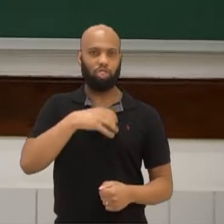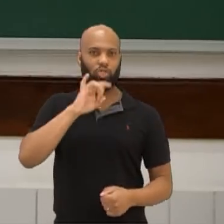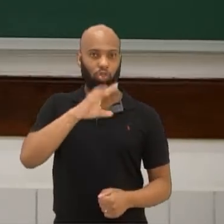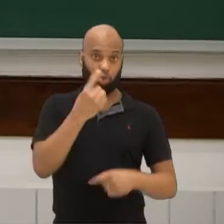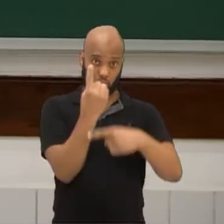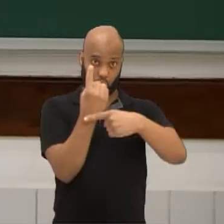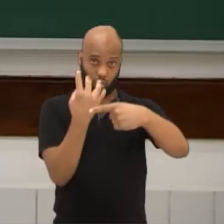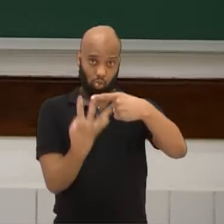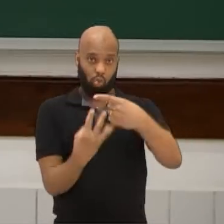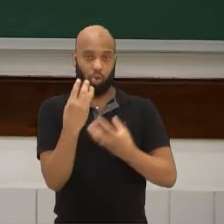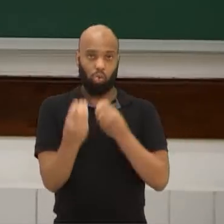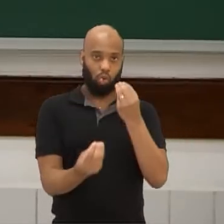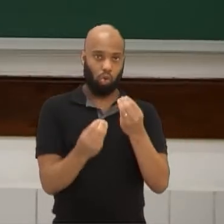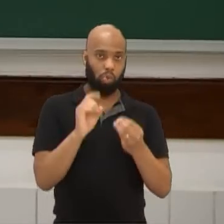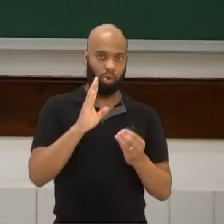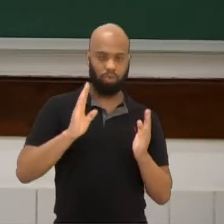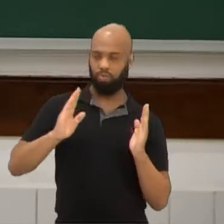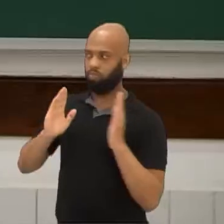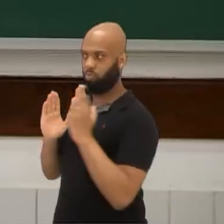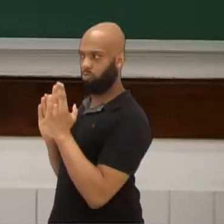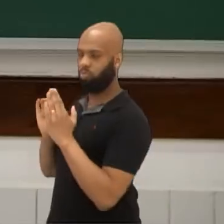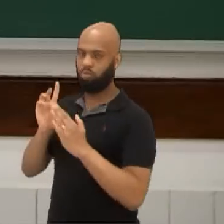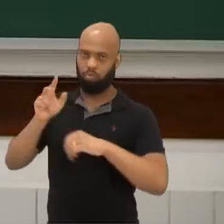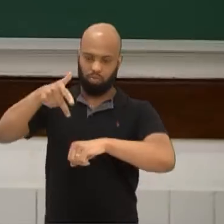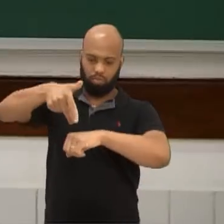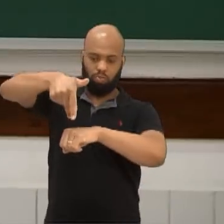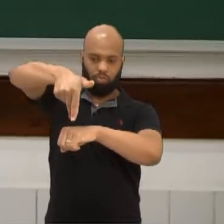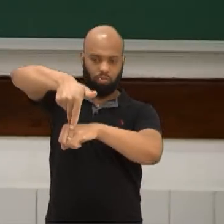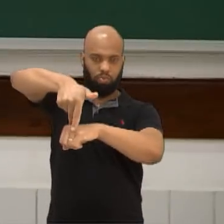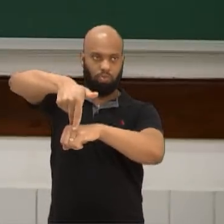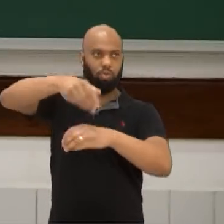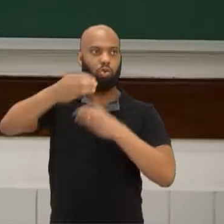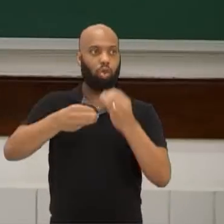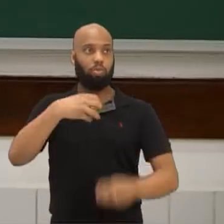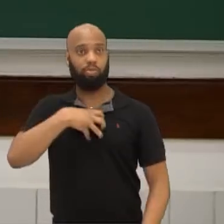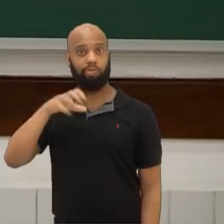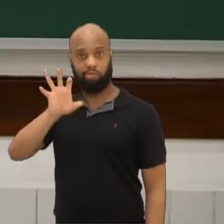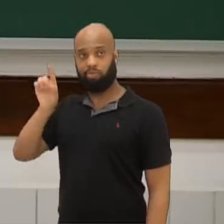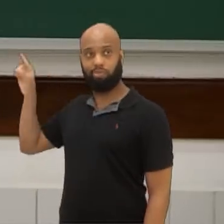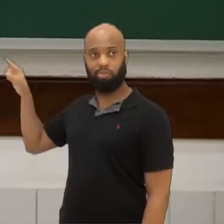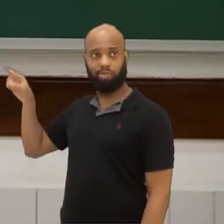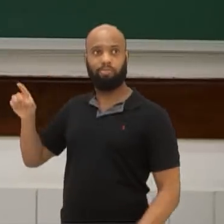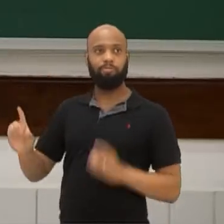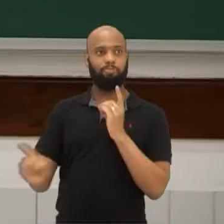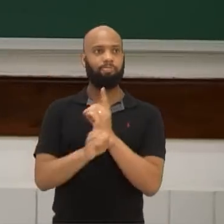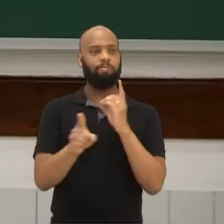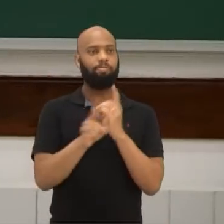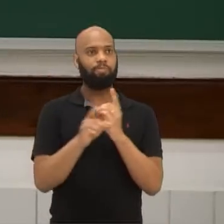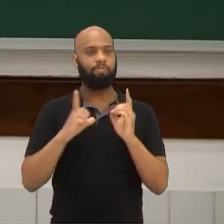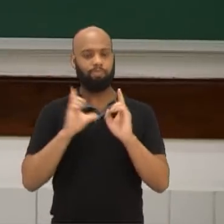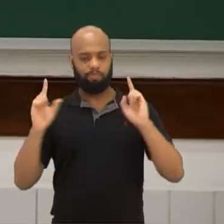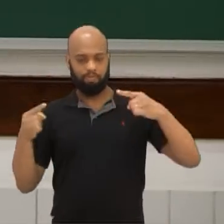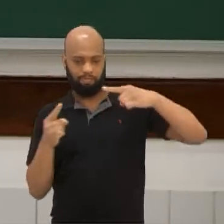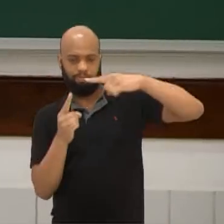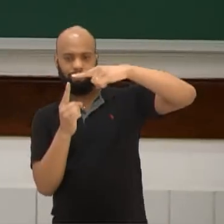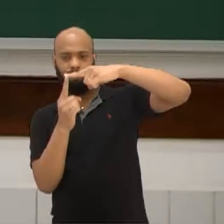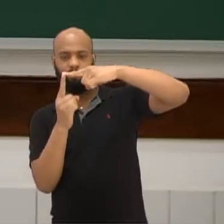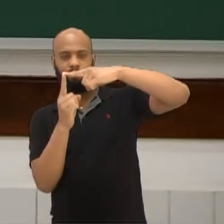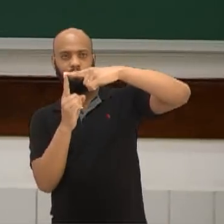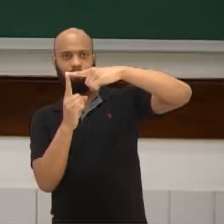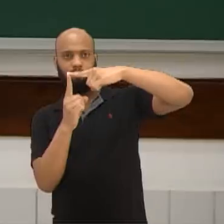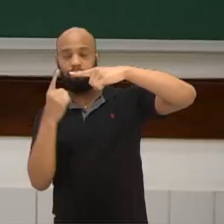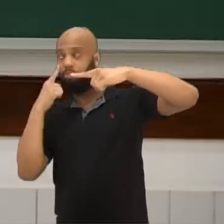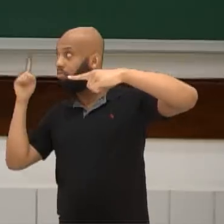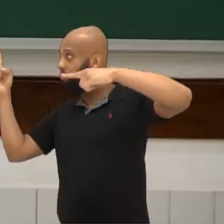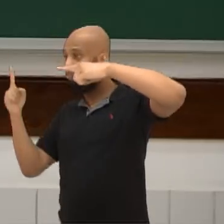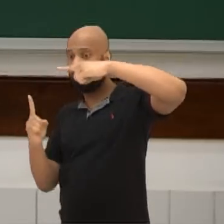né? Então, o que aconteceu? Como que eu represento um quarto? Somente dessa forma. Eu encontrei as minhas duas pontas do lápis aqui, igual está na